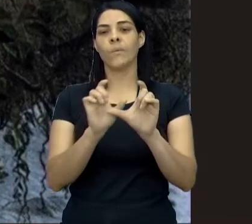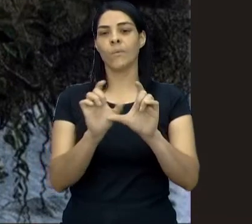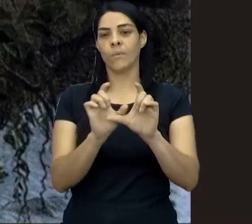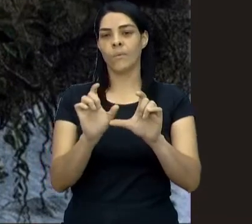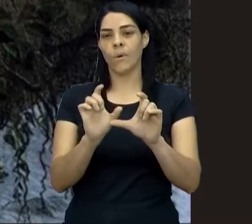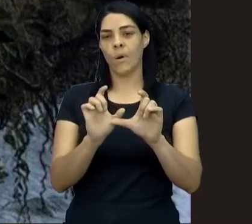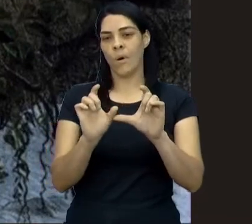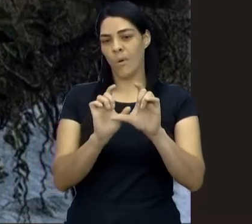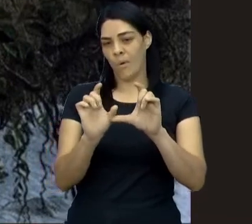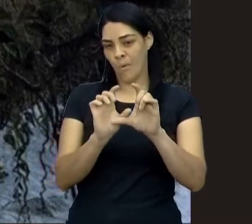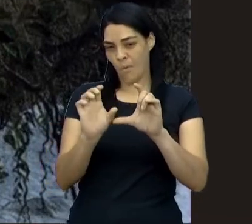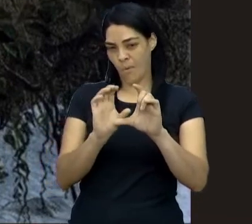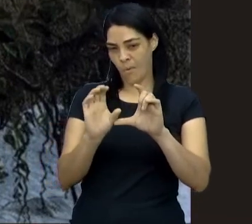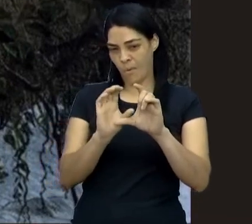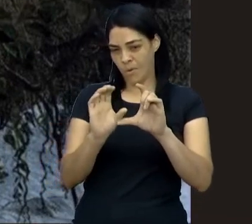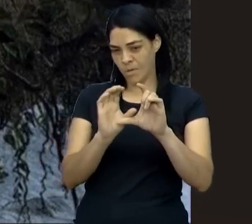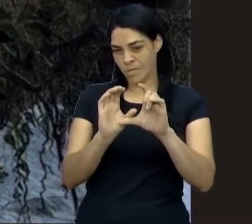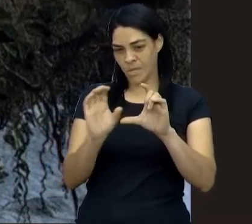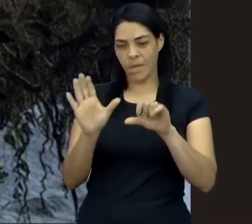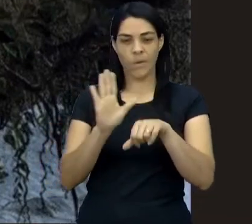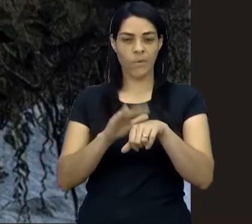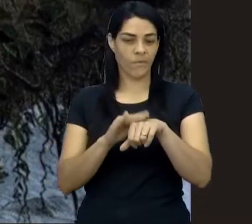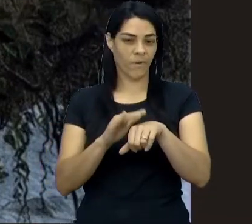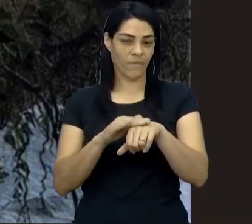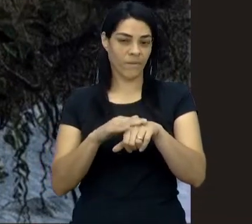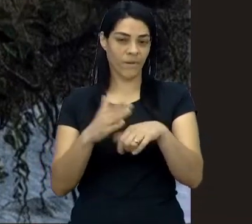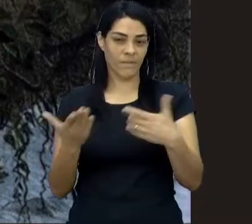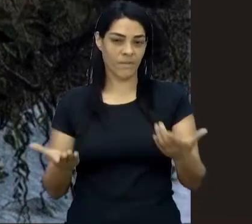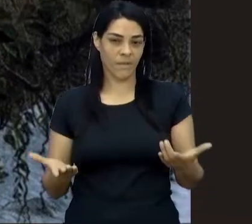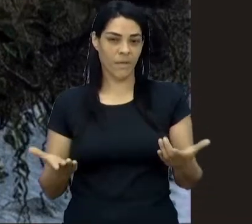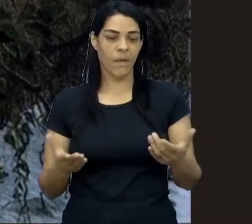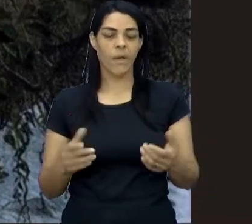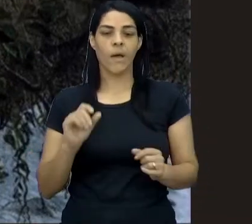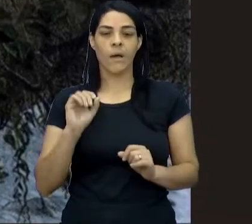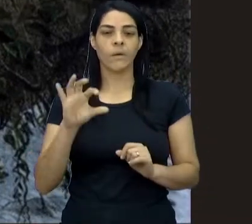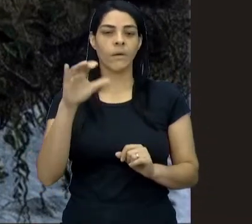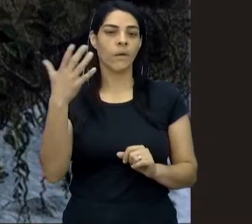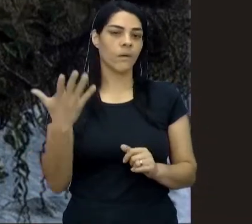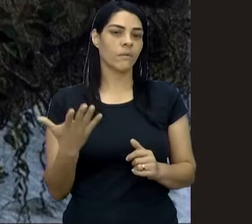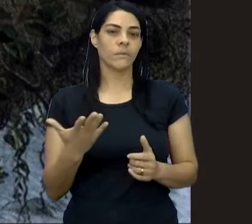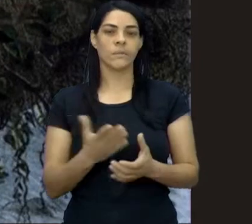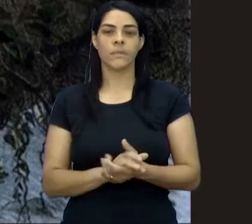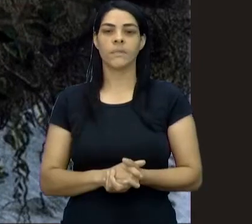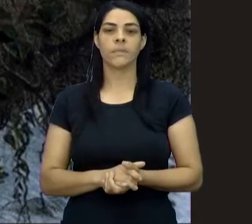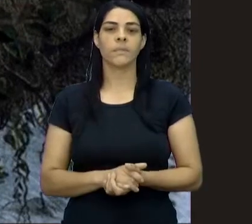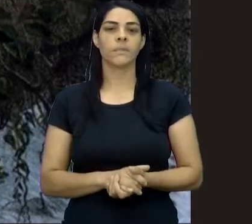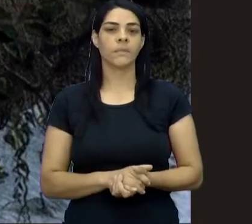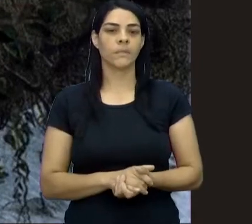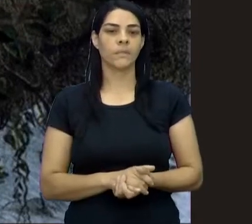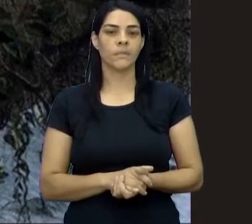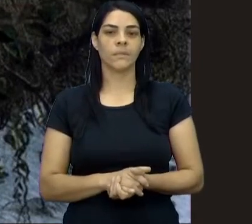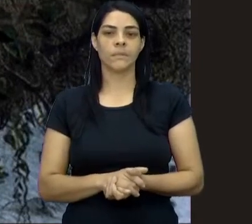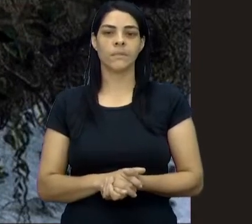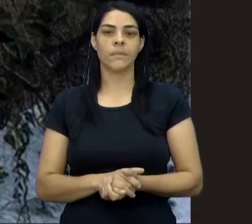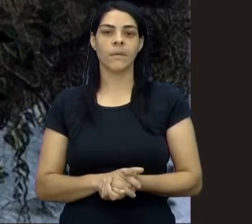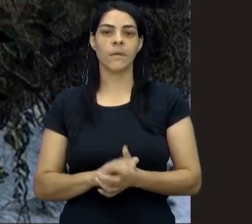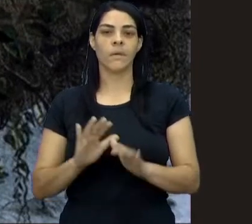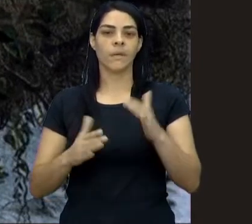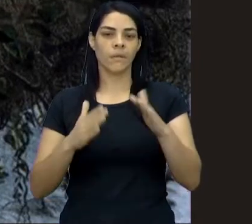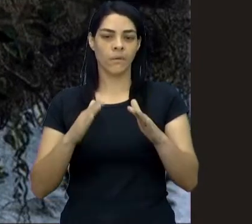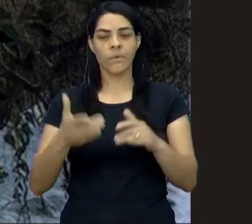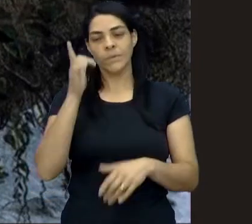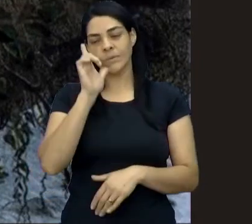tá defasado e para que isso acabe levando a ela aqui realmente consiga por exemplo entrar na faculdade que ela tanto